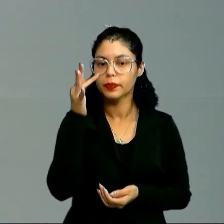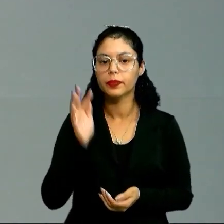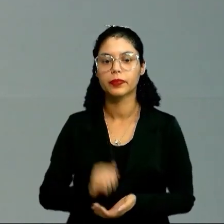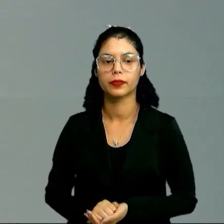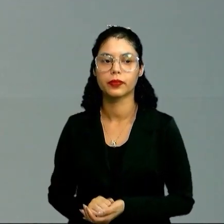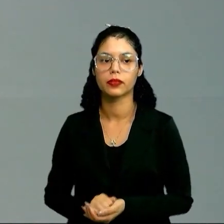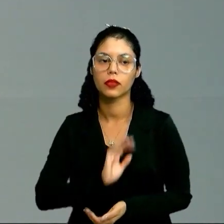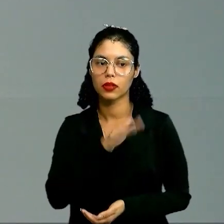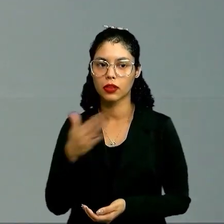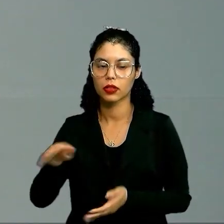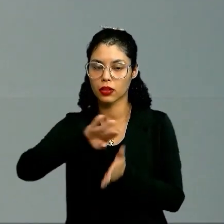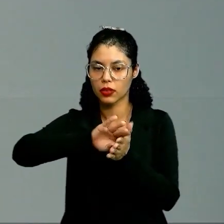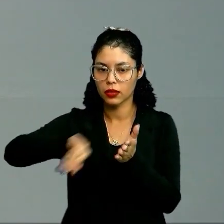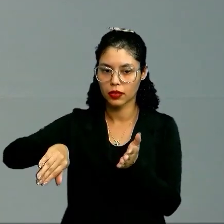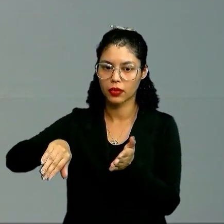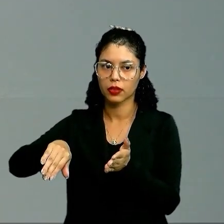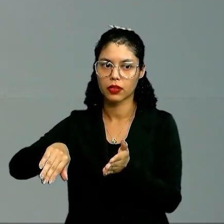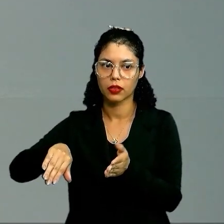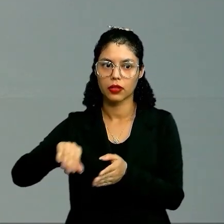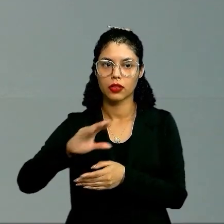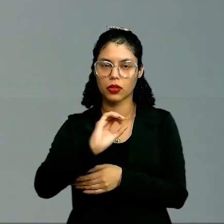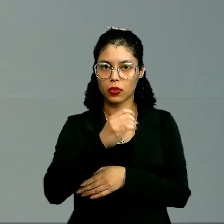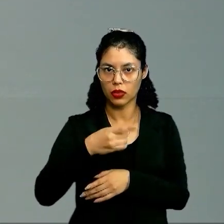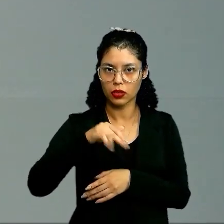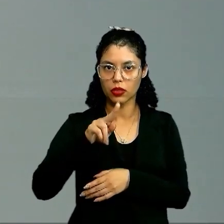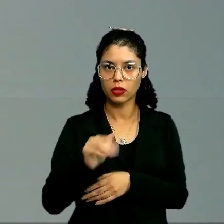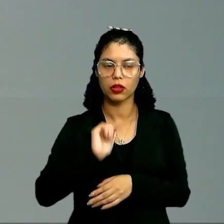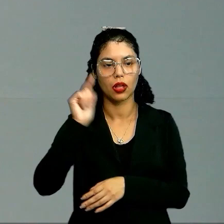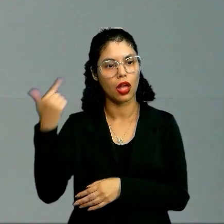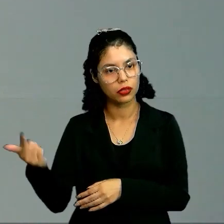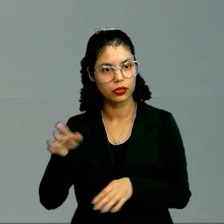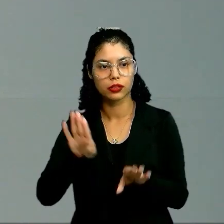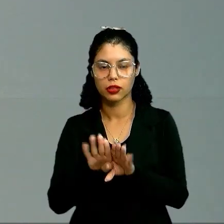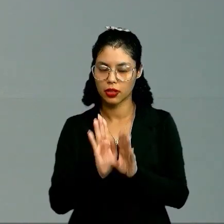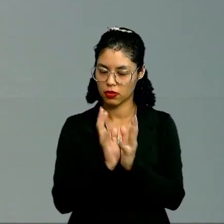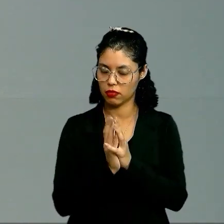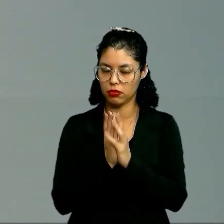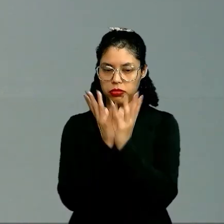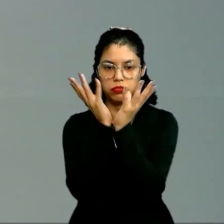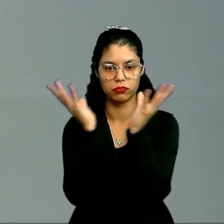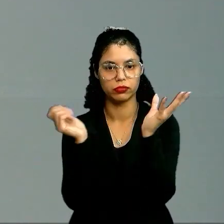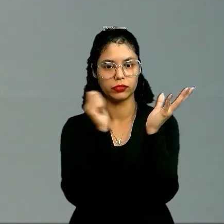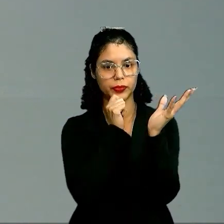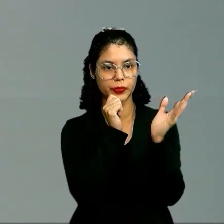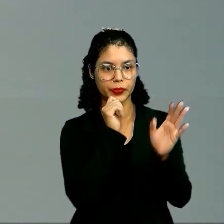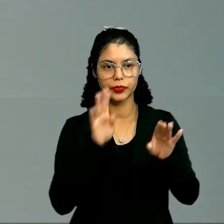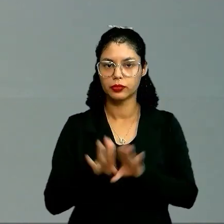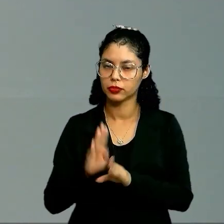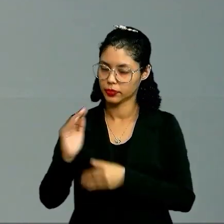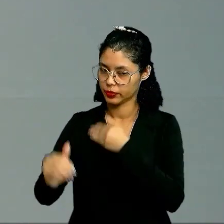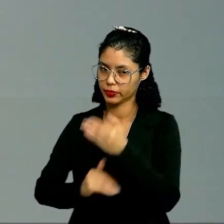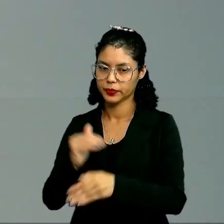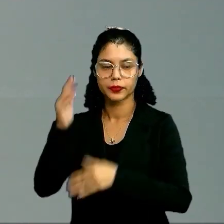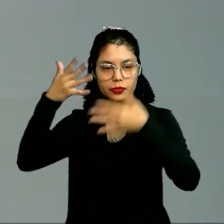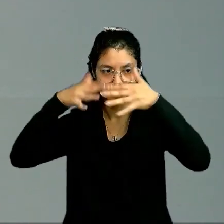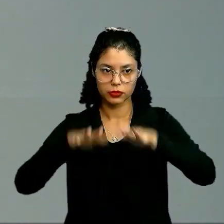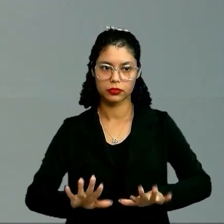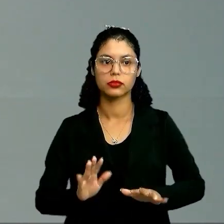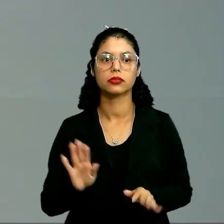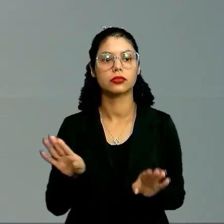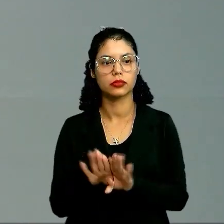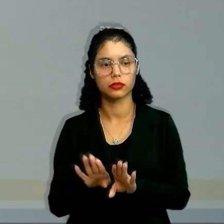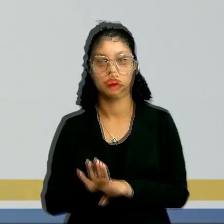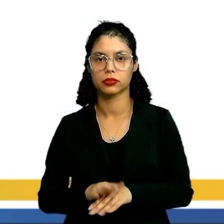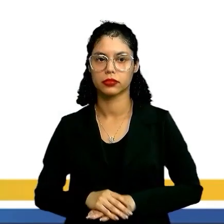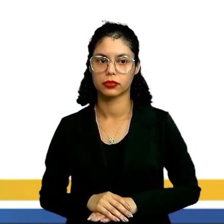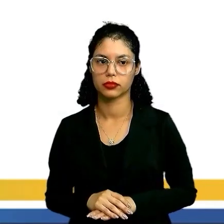Então, quando você tira essa auxina, as outras têm chance de crescer. Mas é claro, em um processo natural ela vai crescer, as outras também